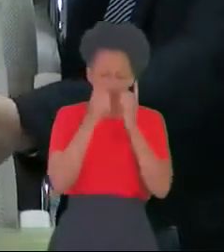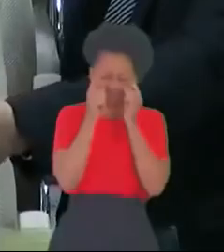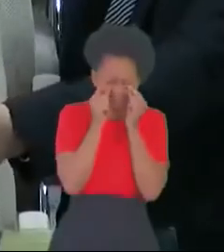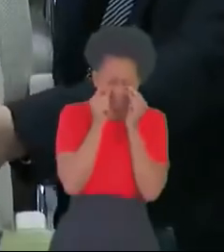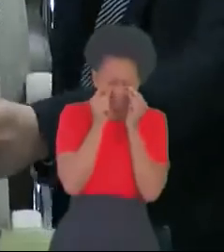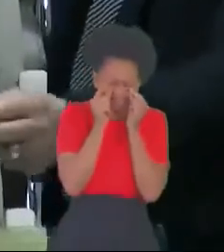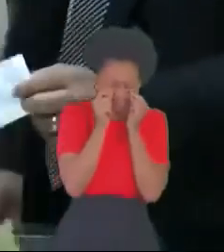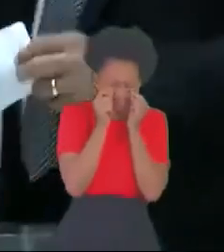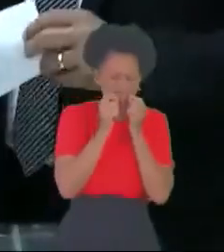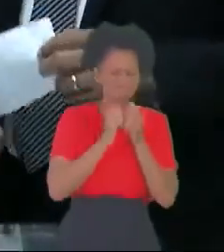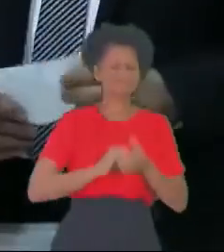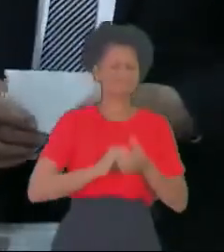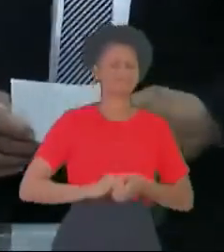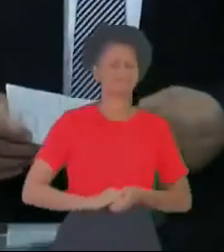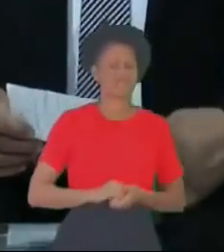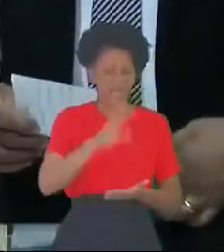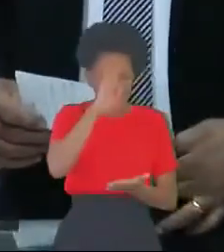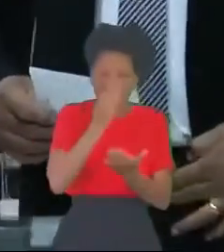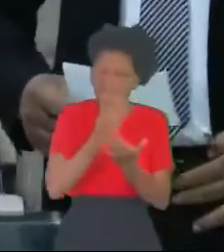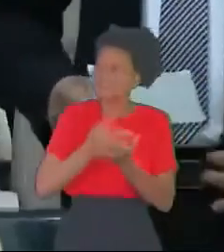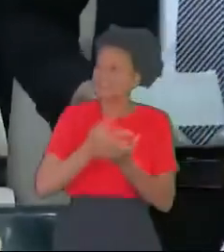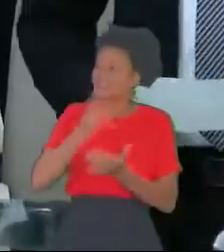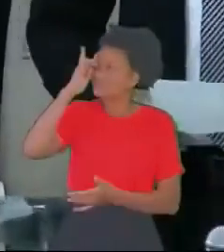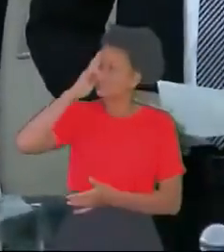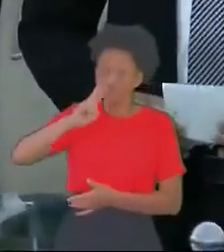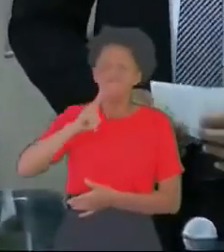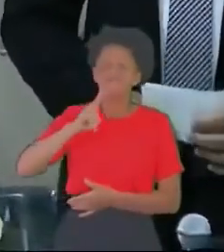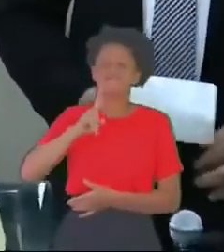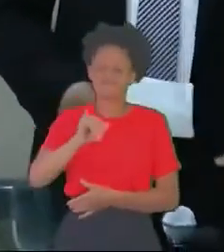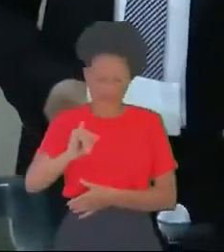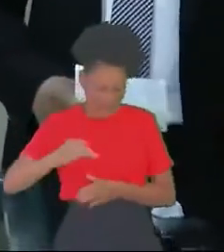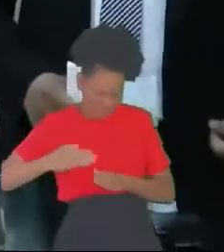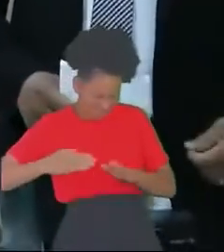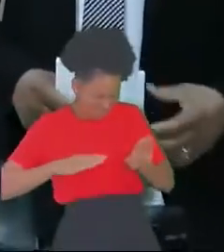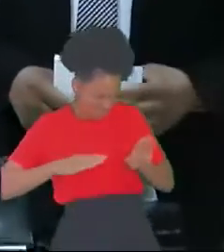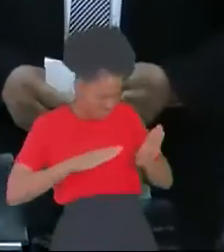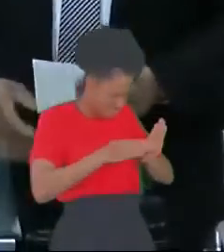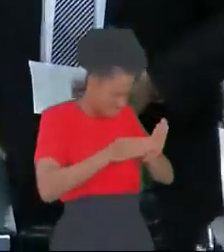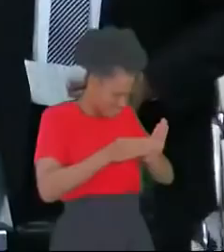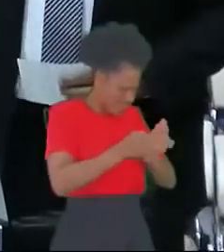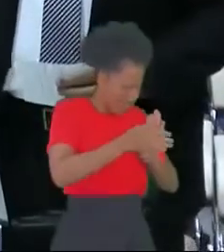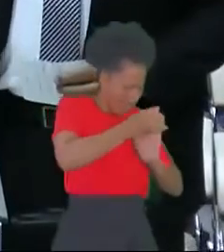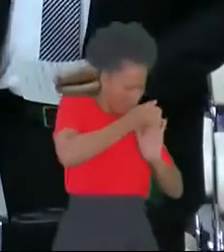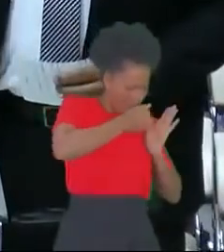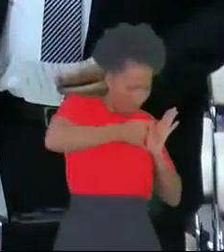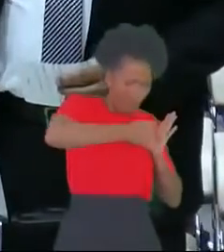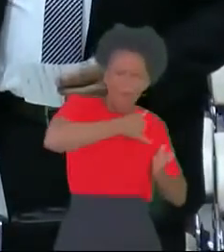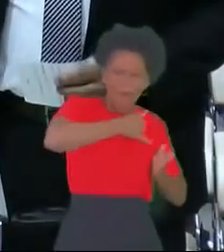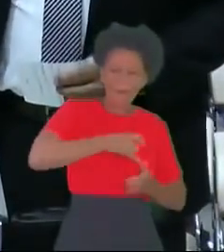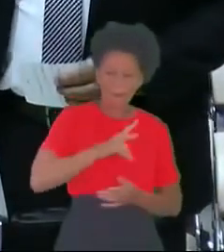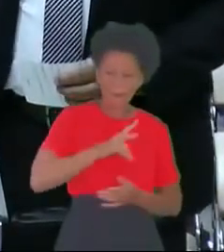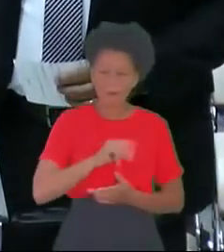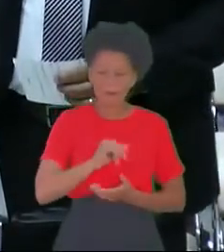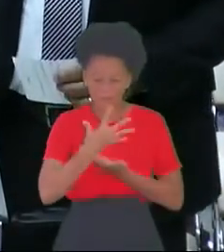acredita que o Senhor vai meter a mão? Quem acredita? Quem acredita? Dê um glória para